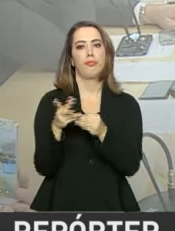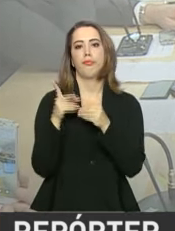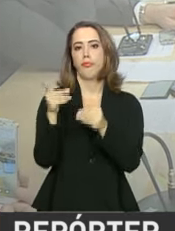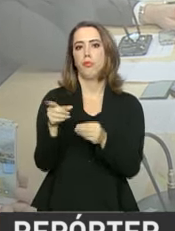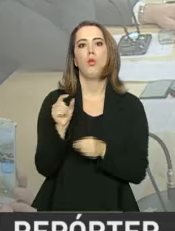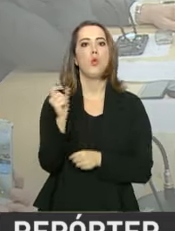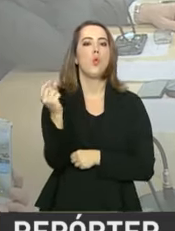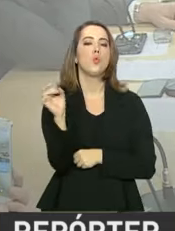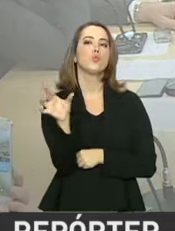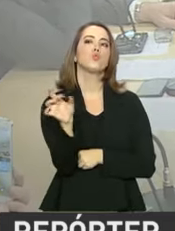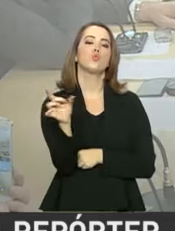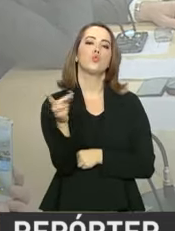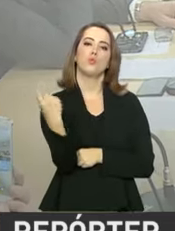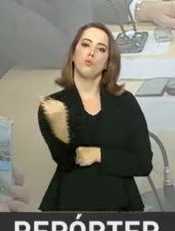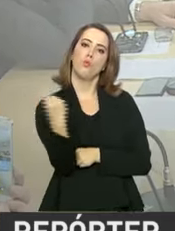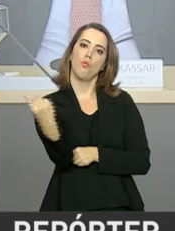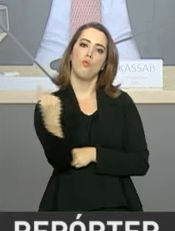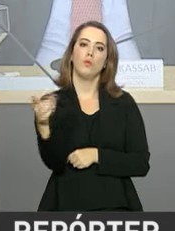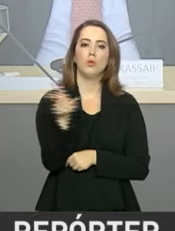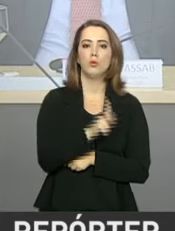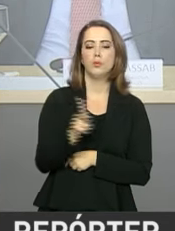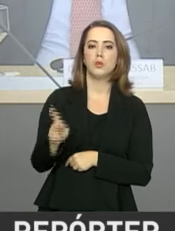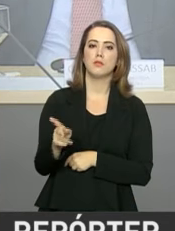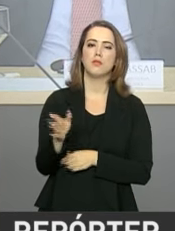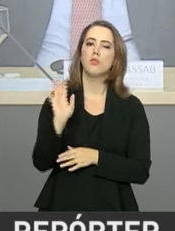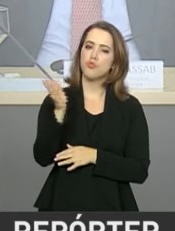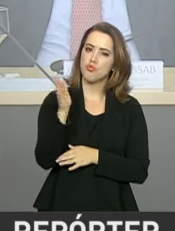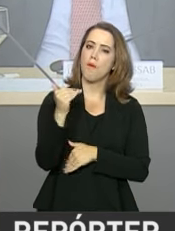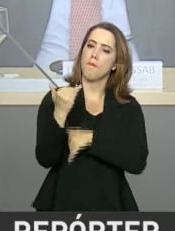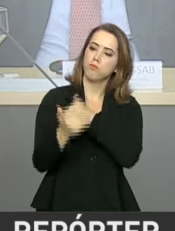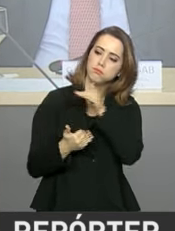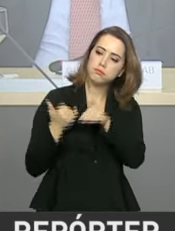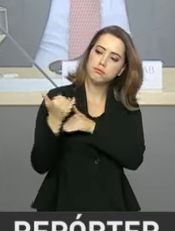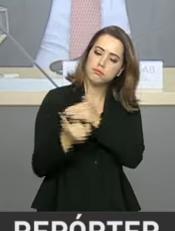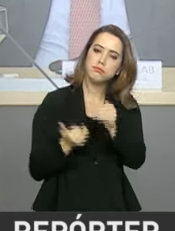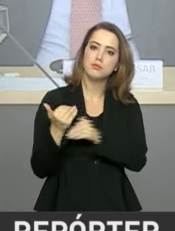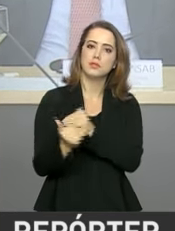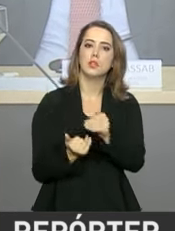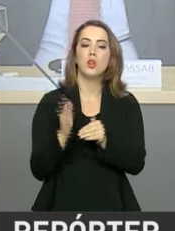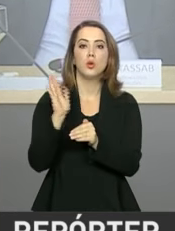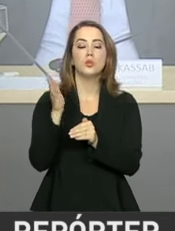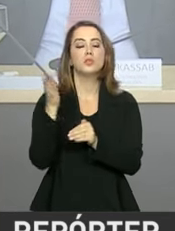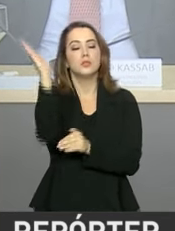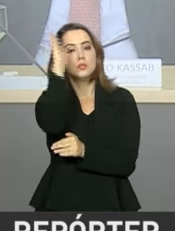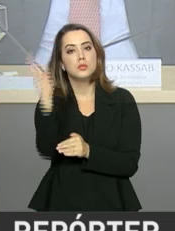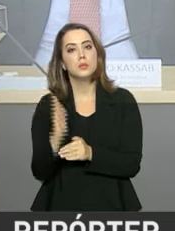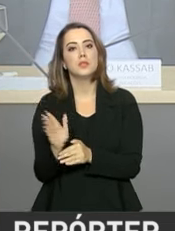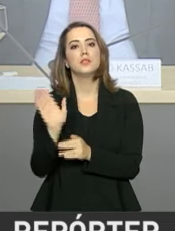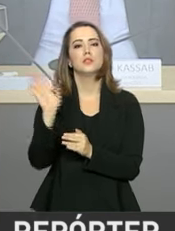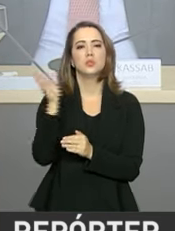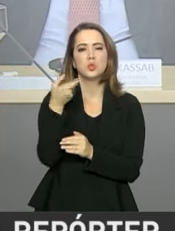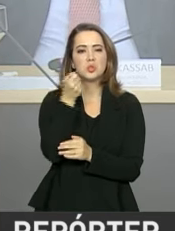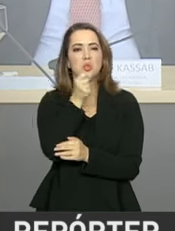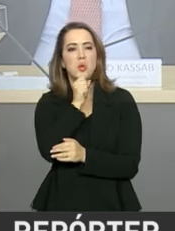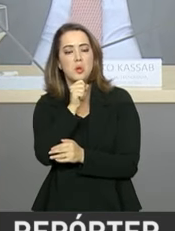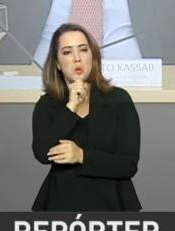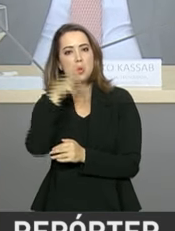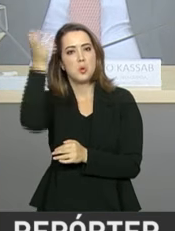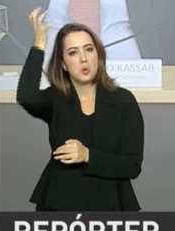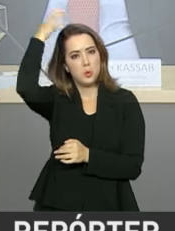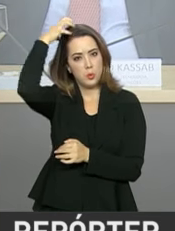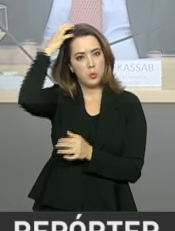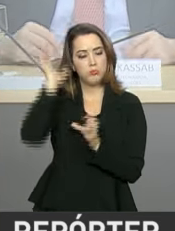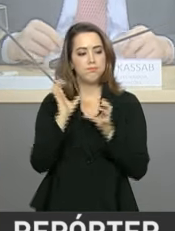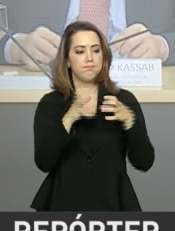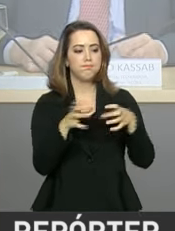grande né isso vem desde o Brasil colônia Brasil colônia era assim Capitanias Capitanias governo geral